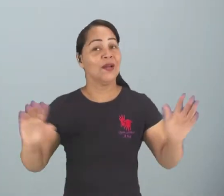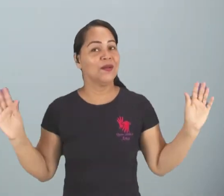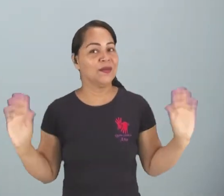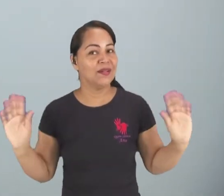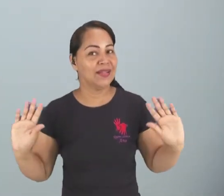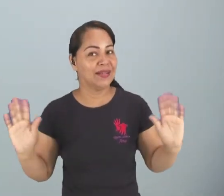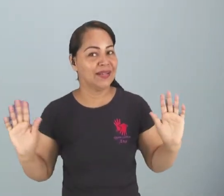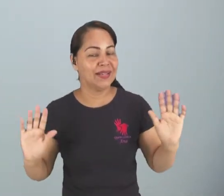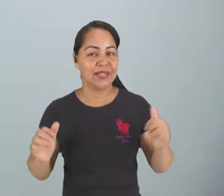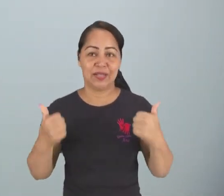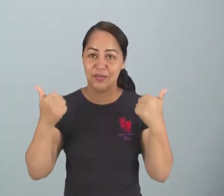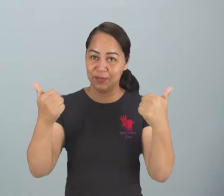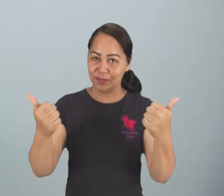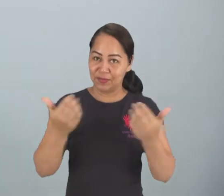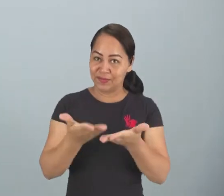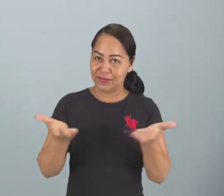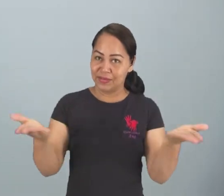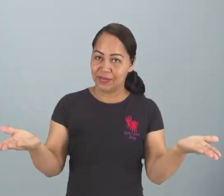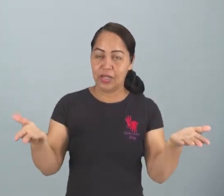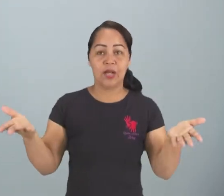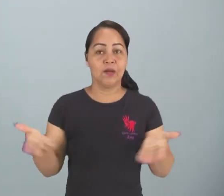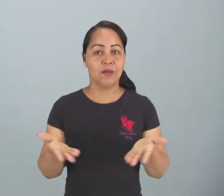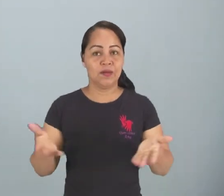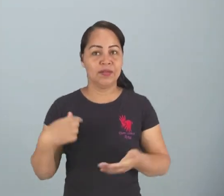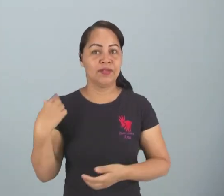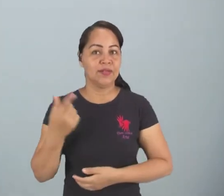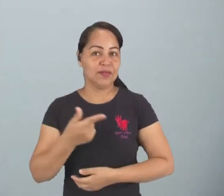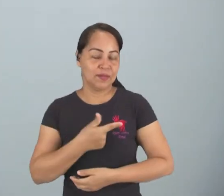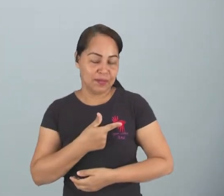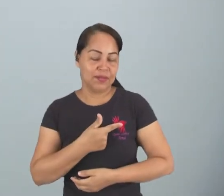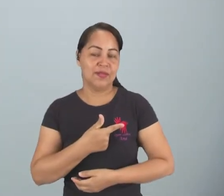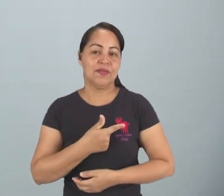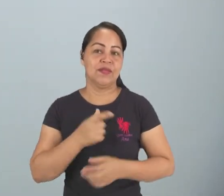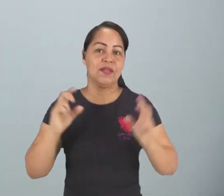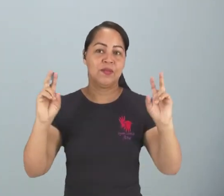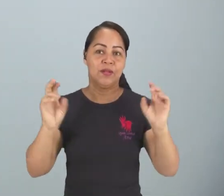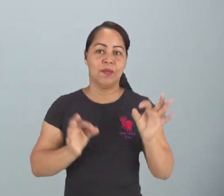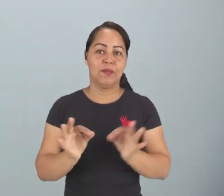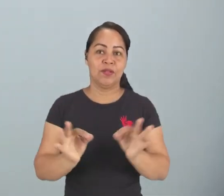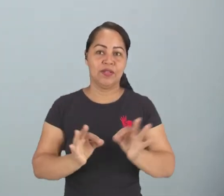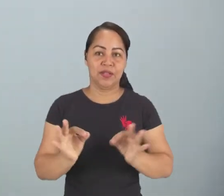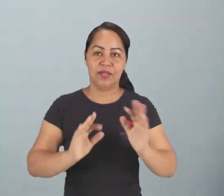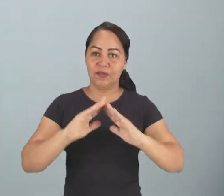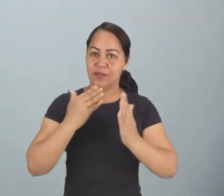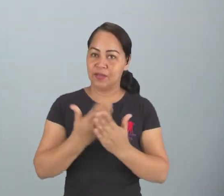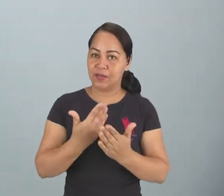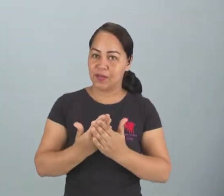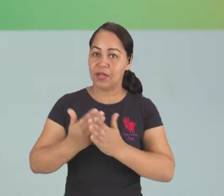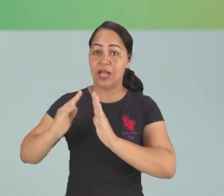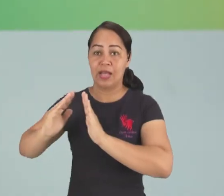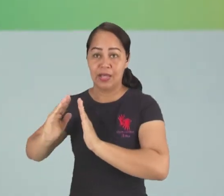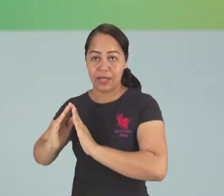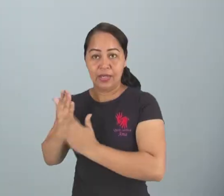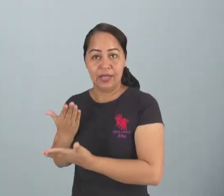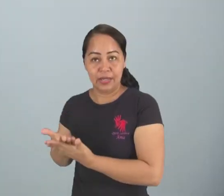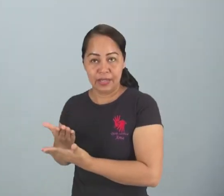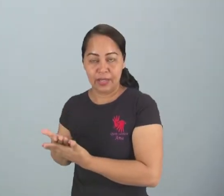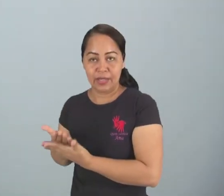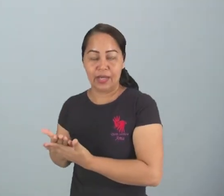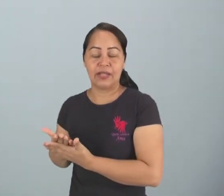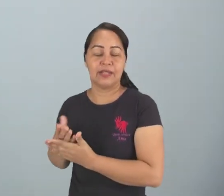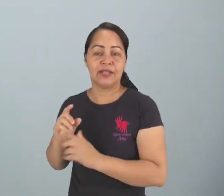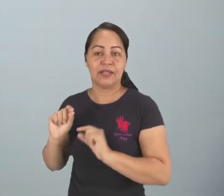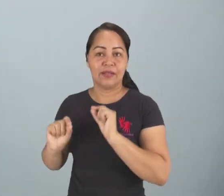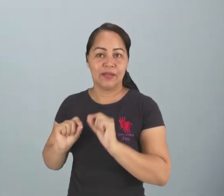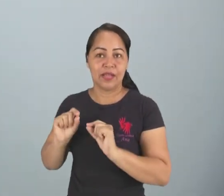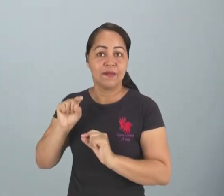Olá, tudo bom com você? Hoje vamos para mais uma aula do projeto Escola em Casa. Hoje nossa aula para o 7º ano, então convido você